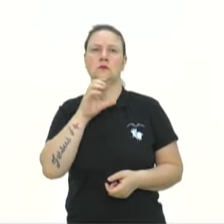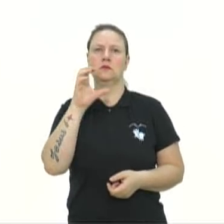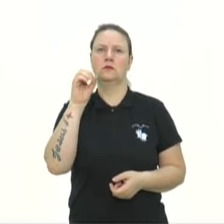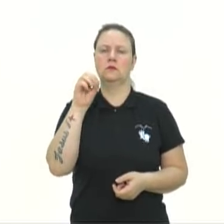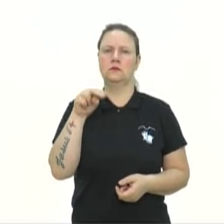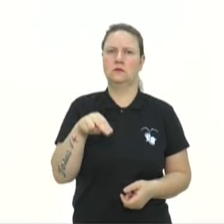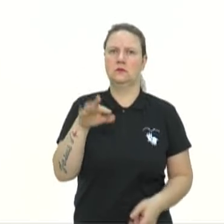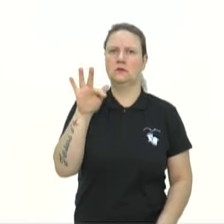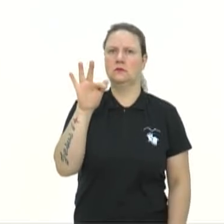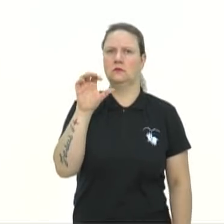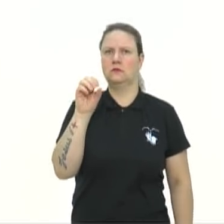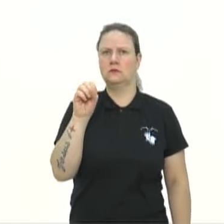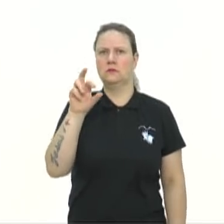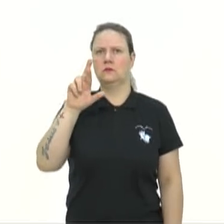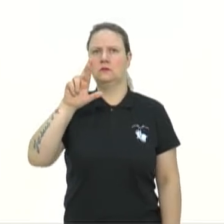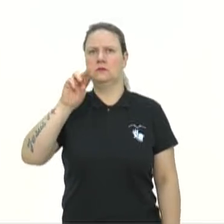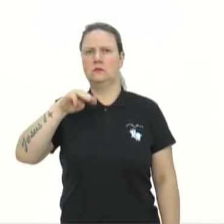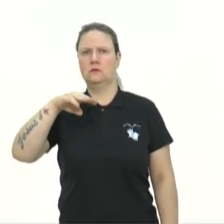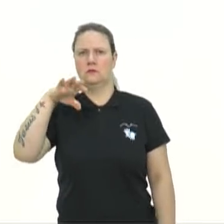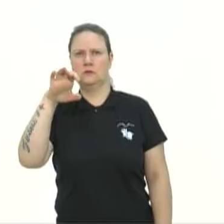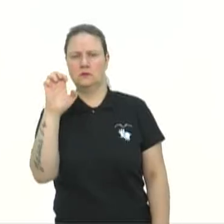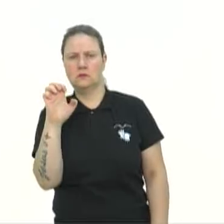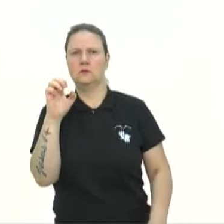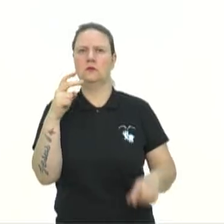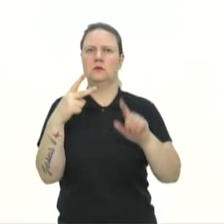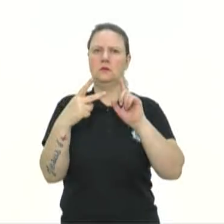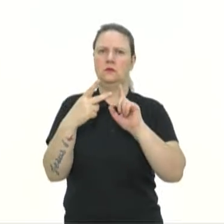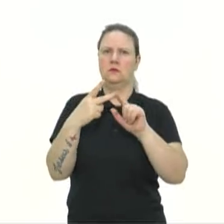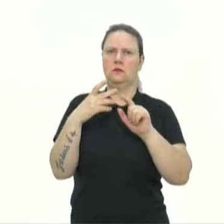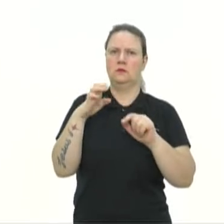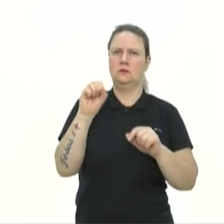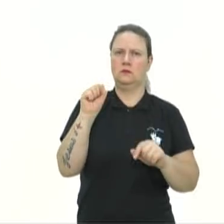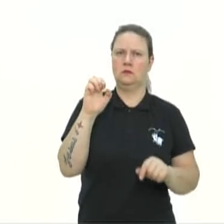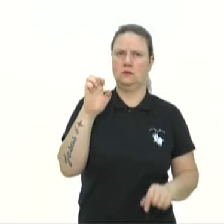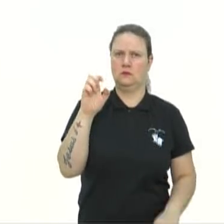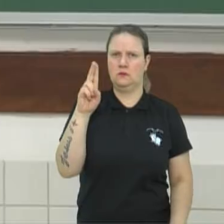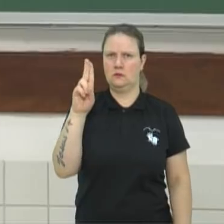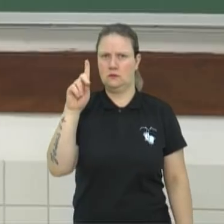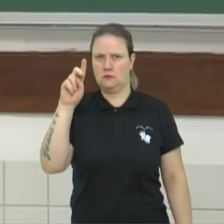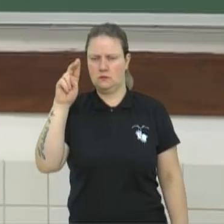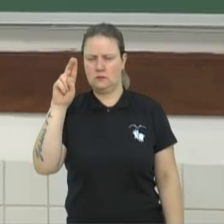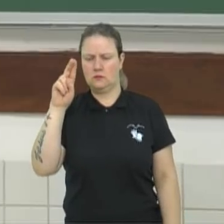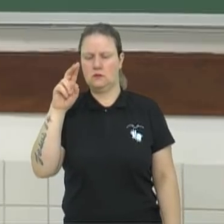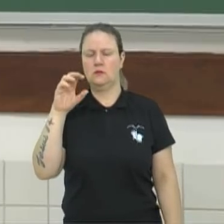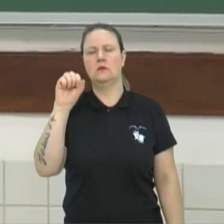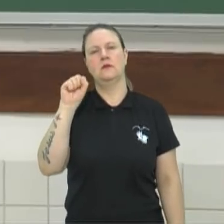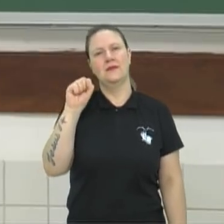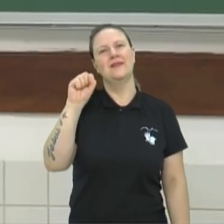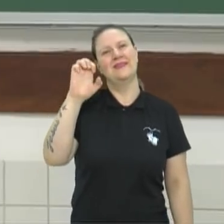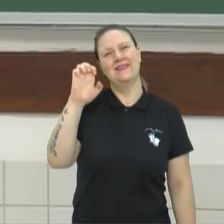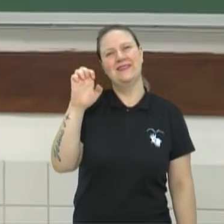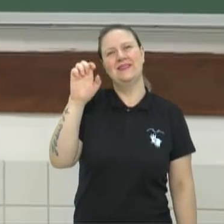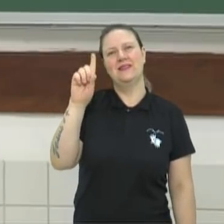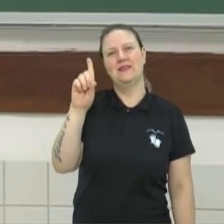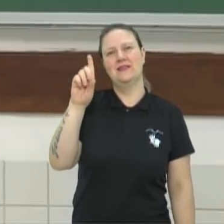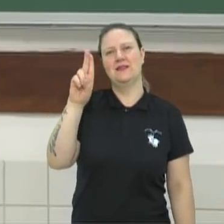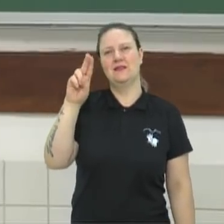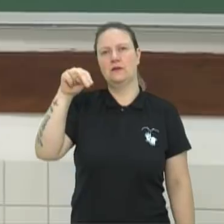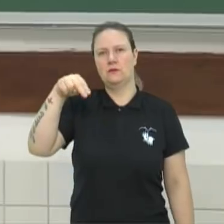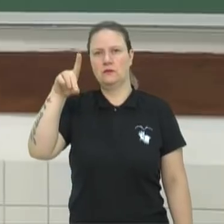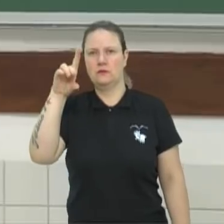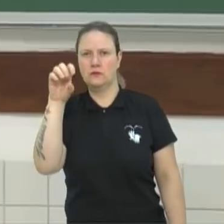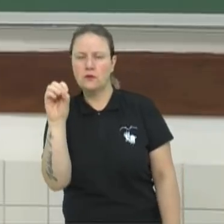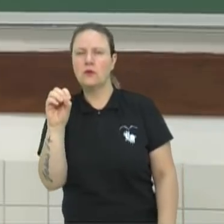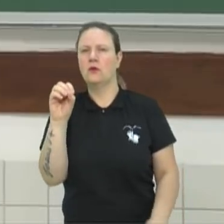conforme, como, segundo, consoante. São palavras que indicam conformidade, indicam de